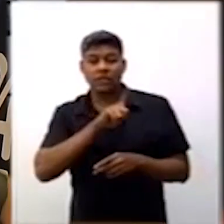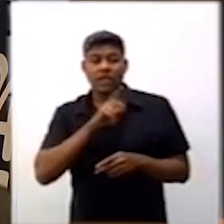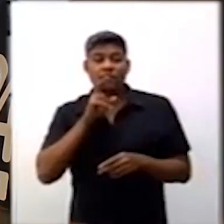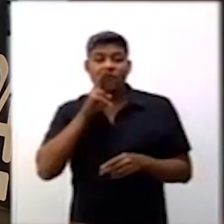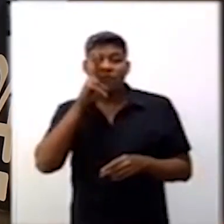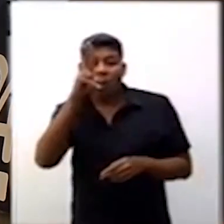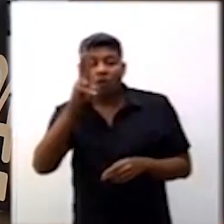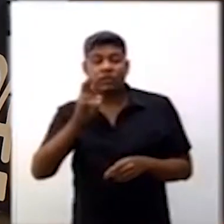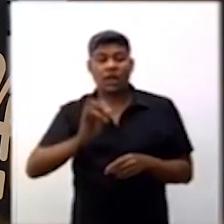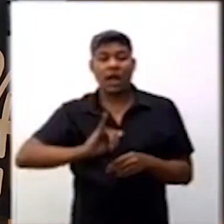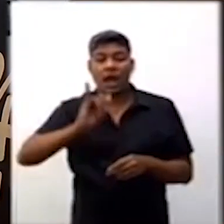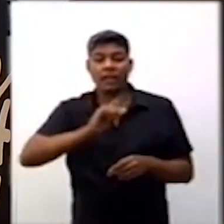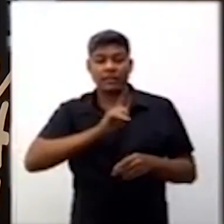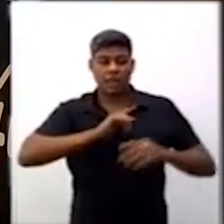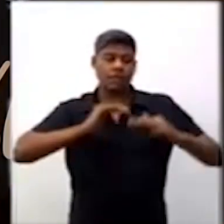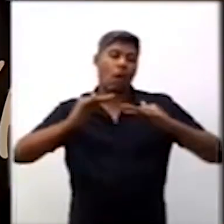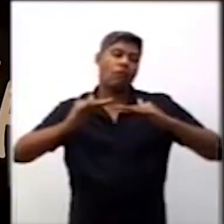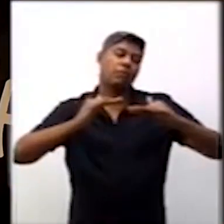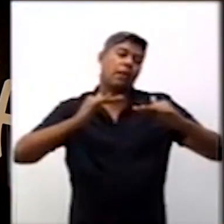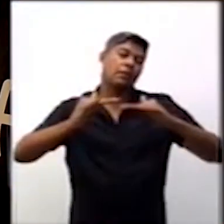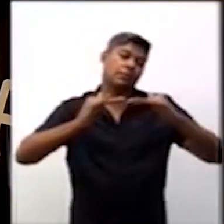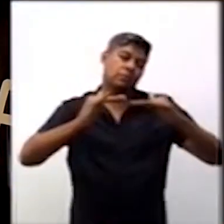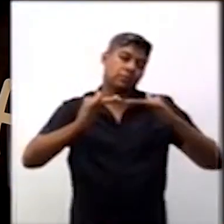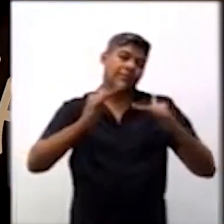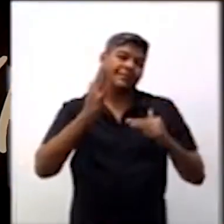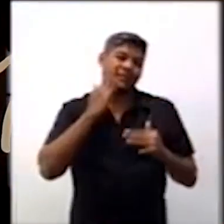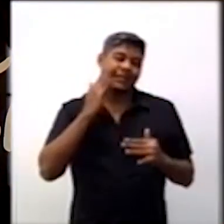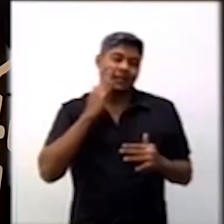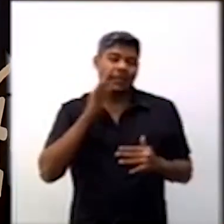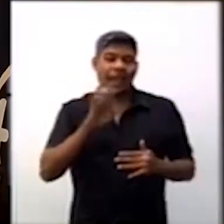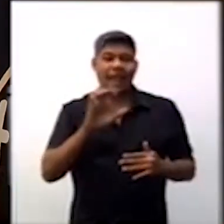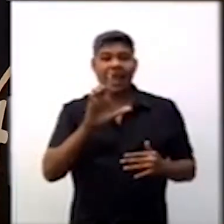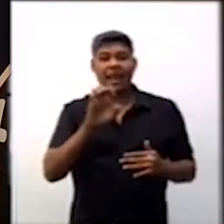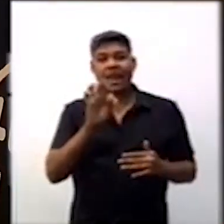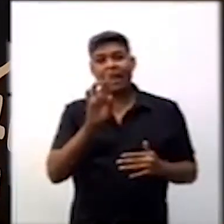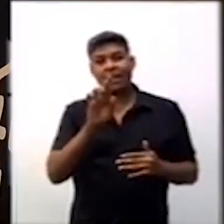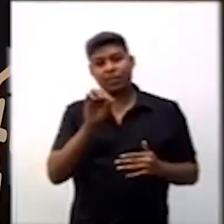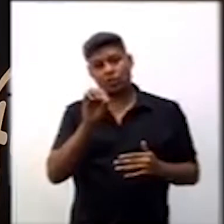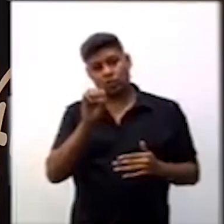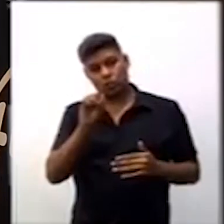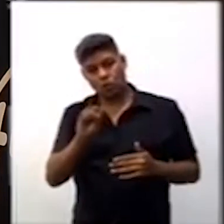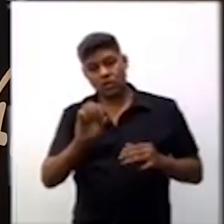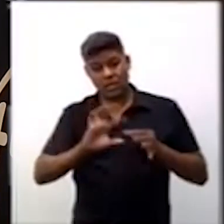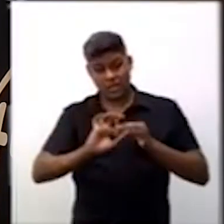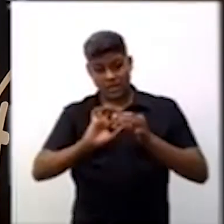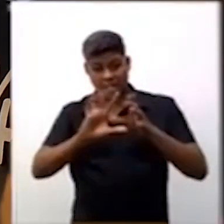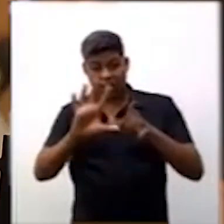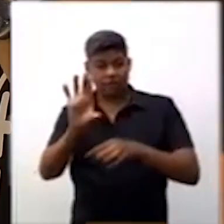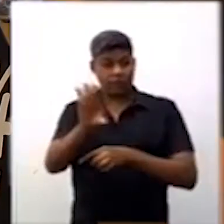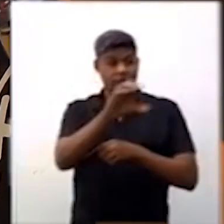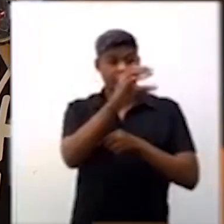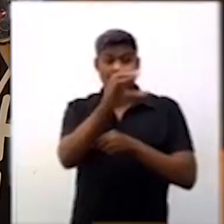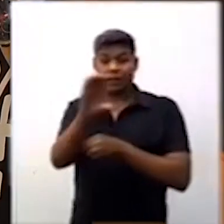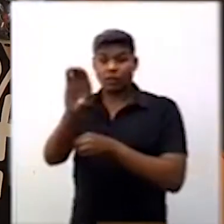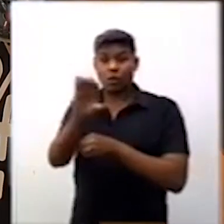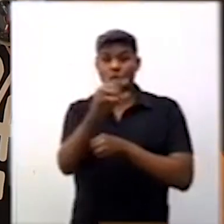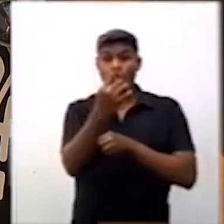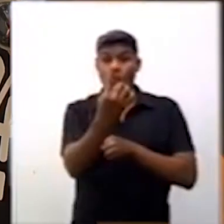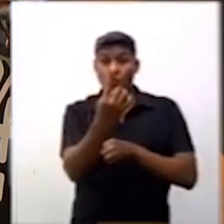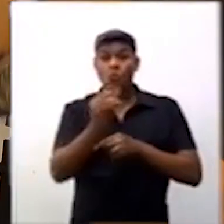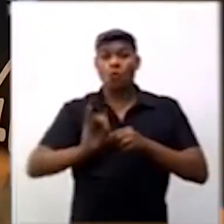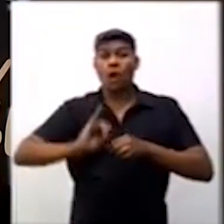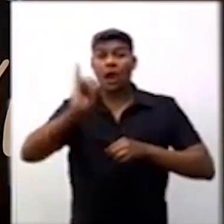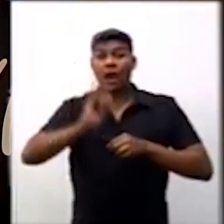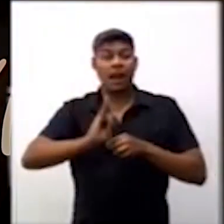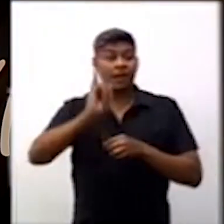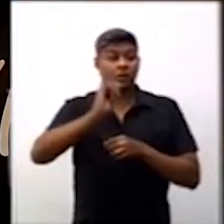elétrica e entra em movimento. Então eu estou representando aqui os elétrons livres desse trecho do circuito do ventilador por um único elétron livre,